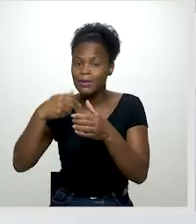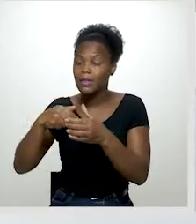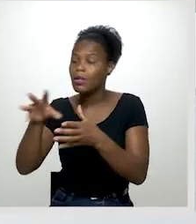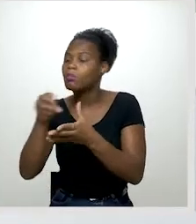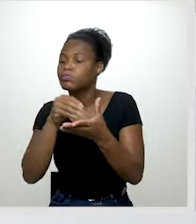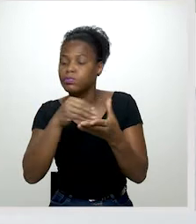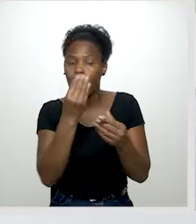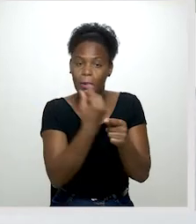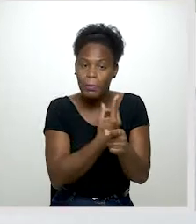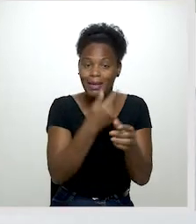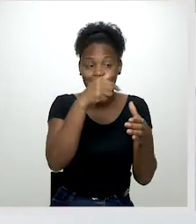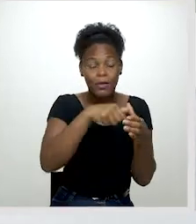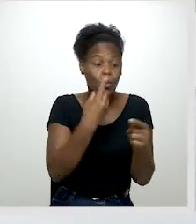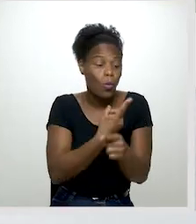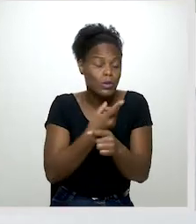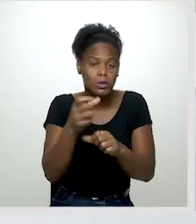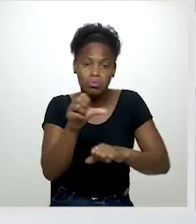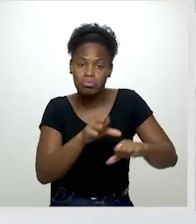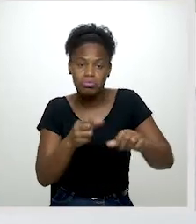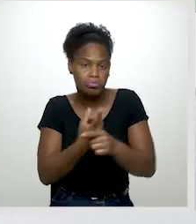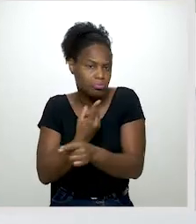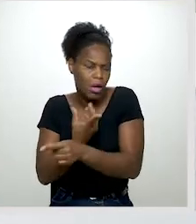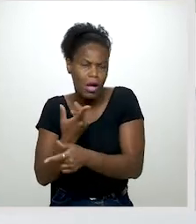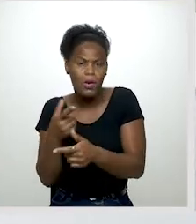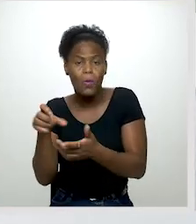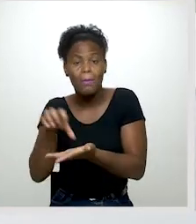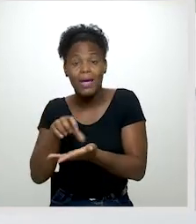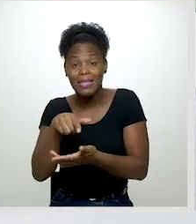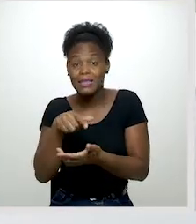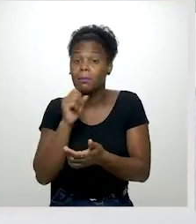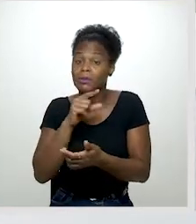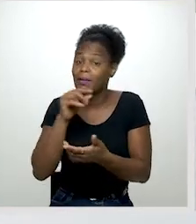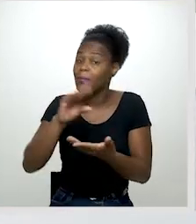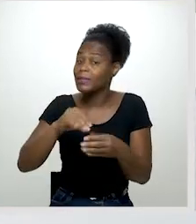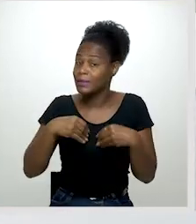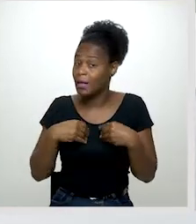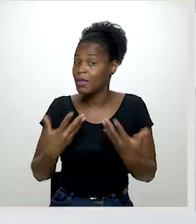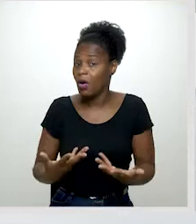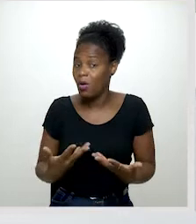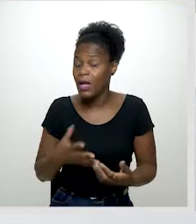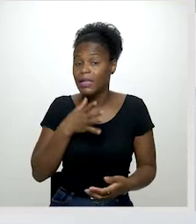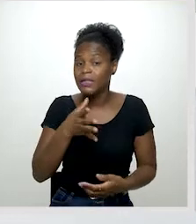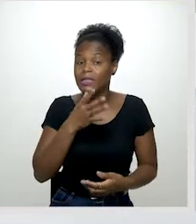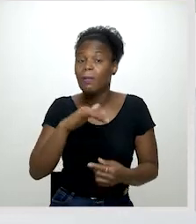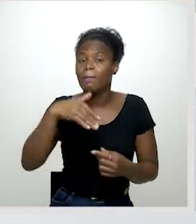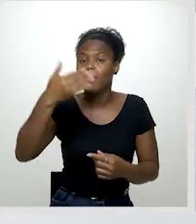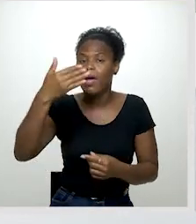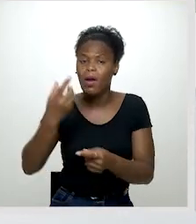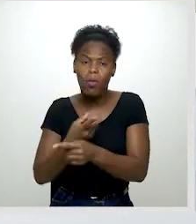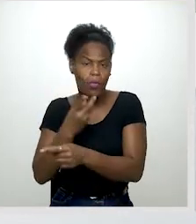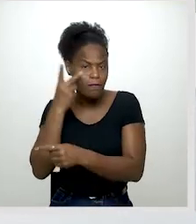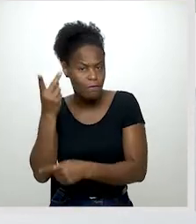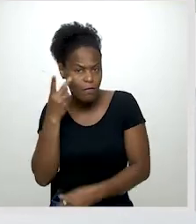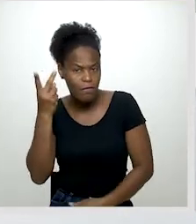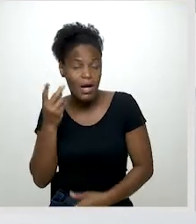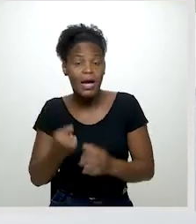no meio. Esta hipótese é mais aceita atualmente. Diz que os primeiros